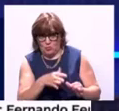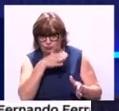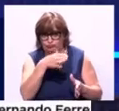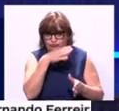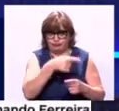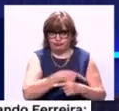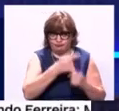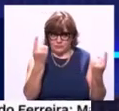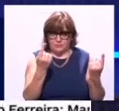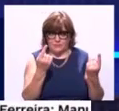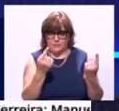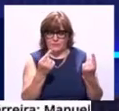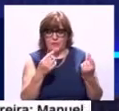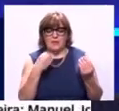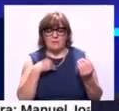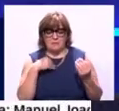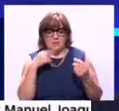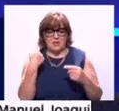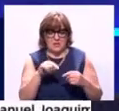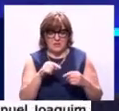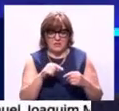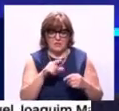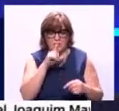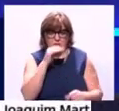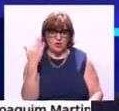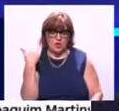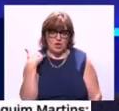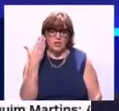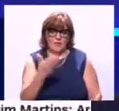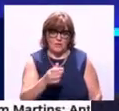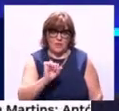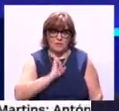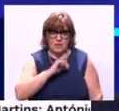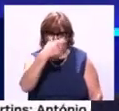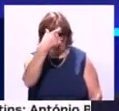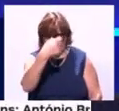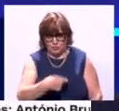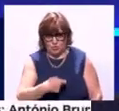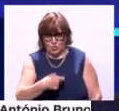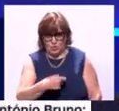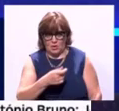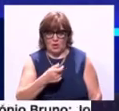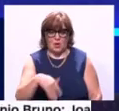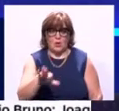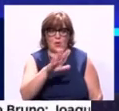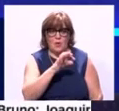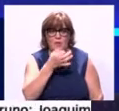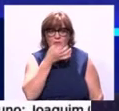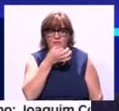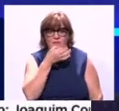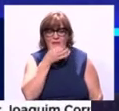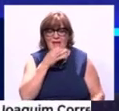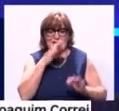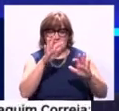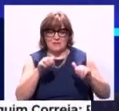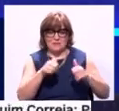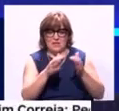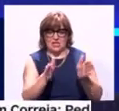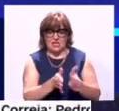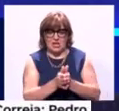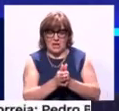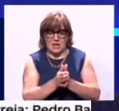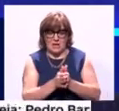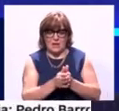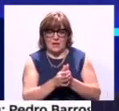foi pela mesma altura que eu vi de Jorge Pinto Costa, foi em relação à minha pessoa, quando me vem falar de Assembleias Gerais